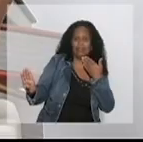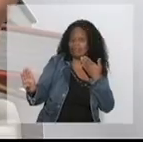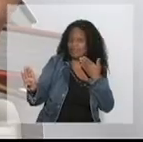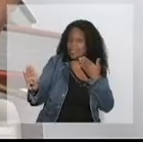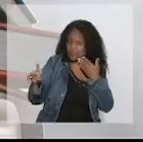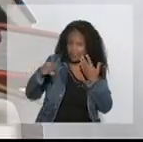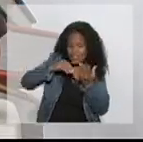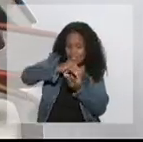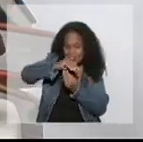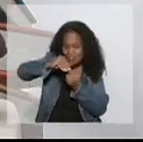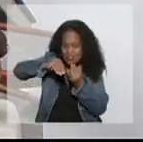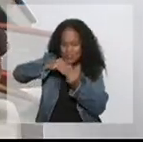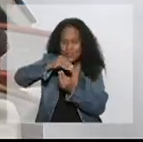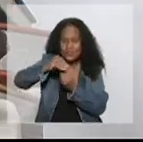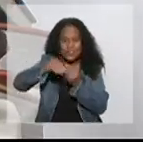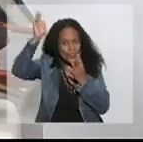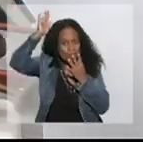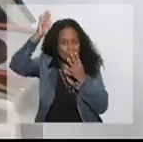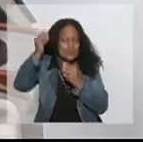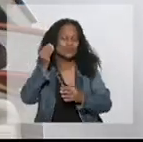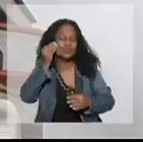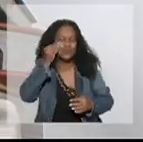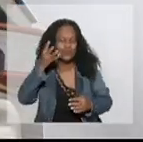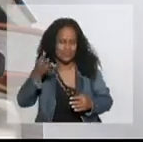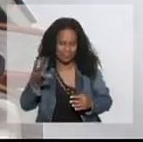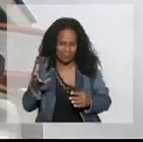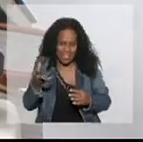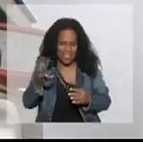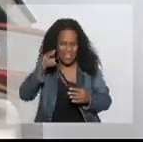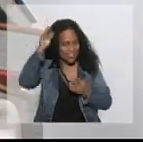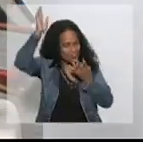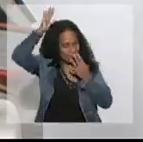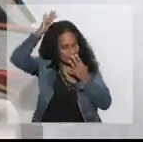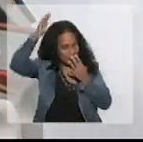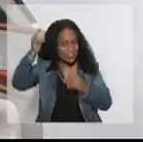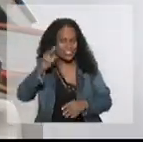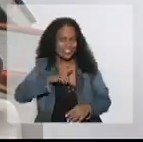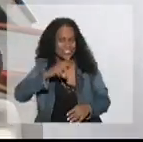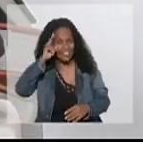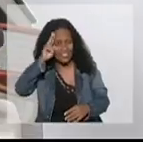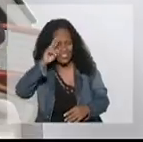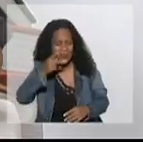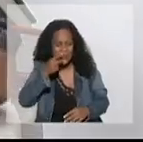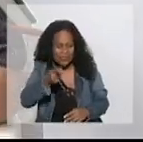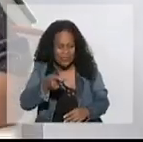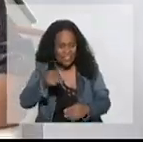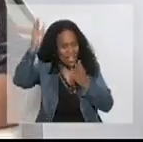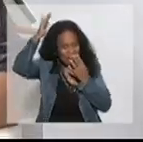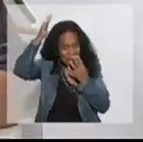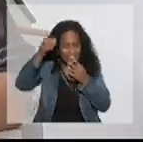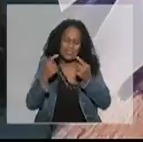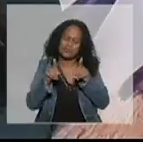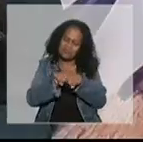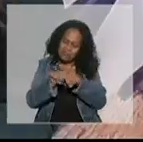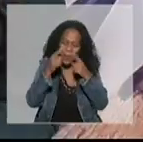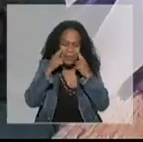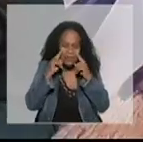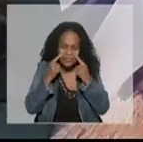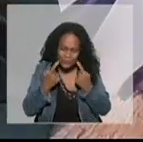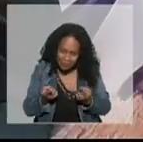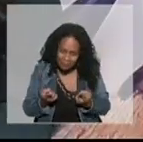se mistura, a tendência é dizer, o índio dá beijo, o índio tem história para contar, índio tem... Índio, né? Também